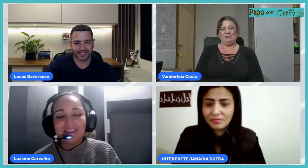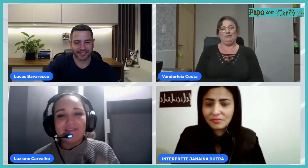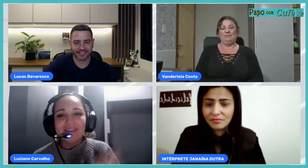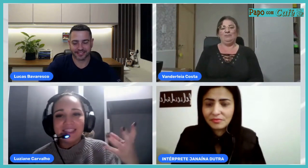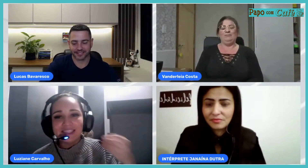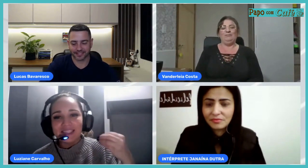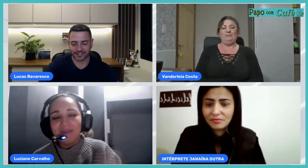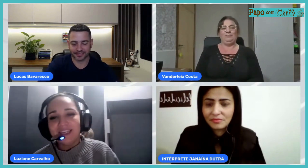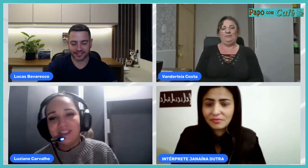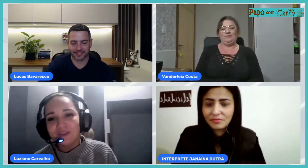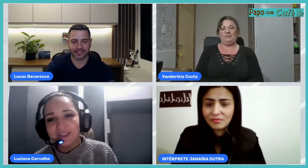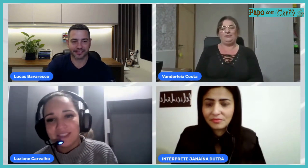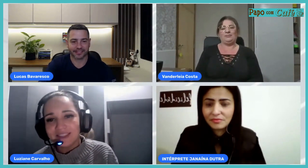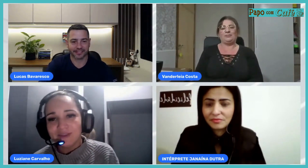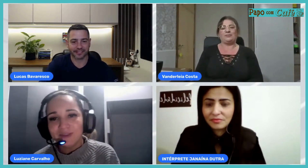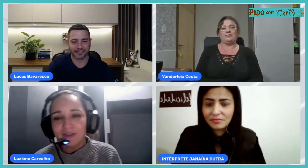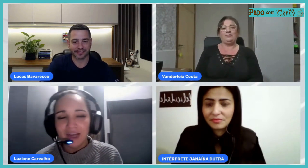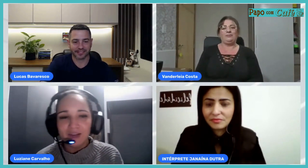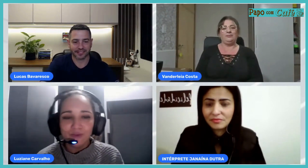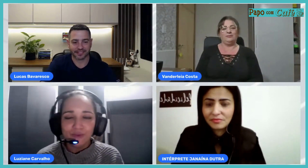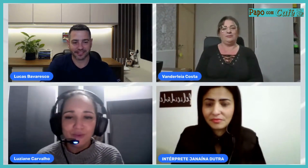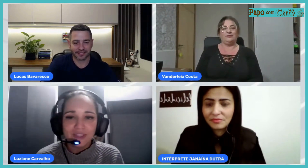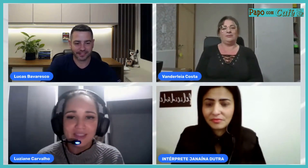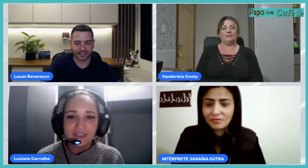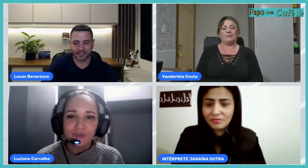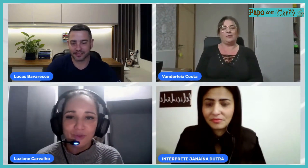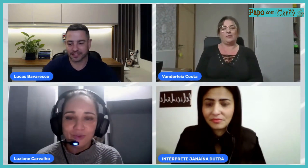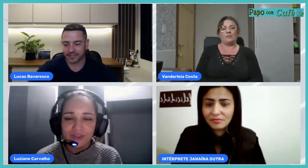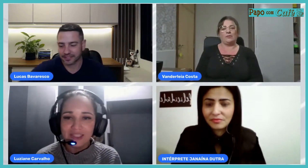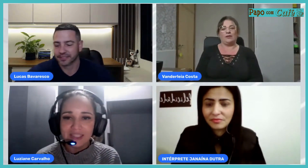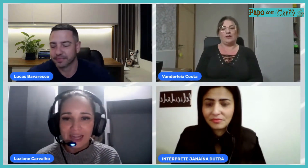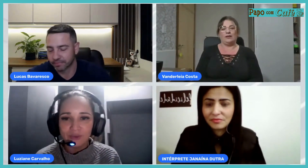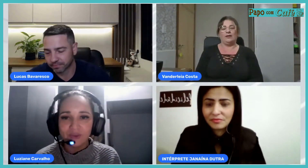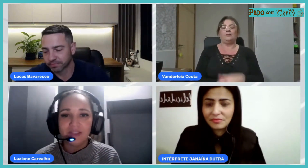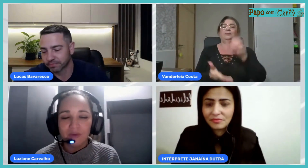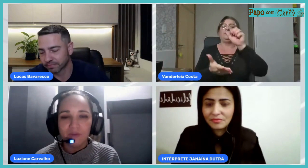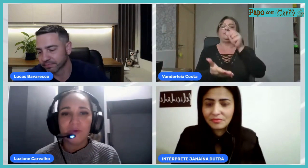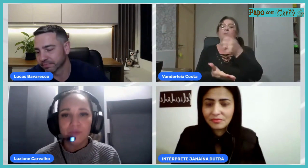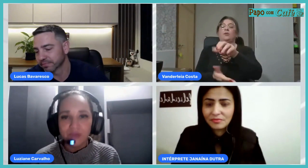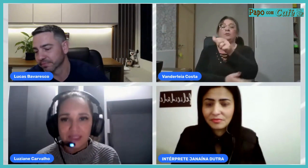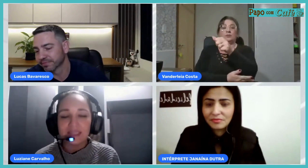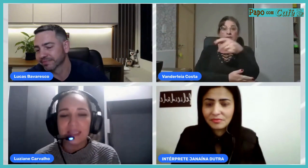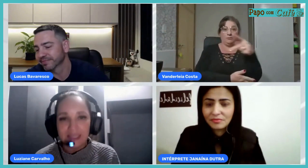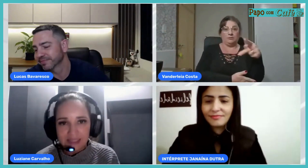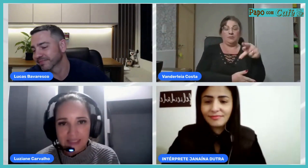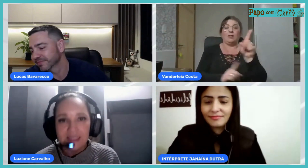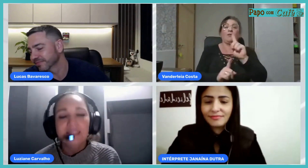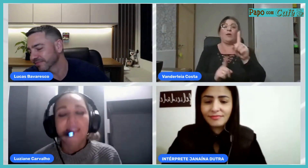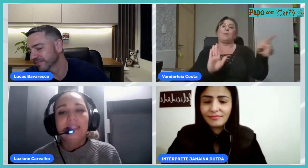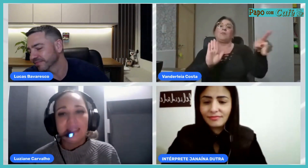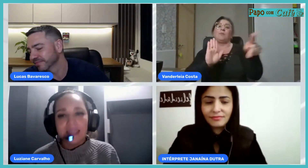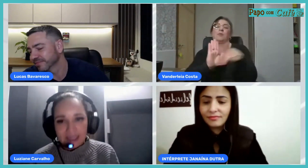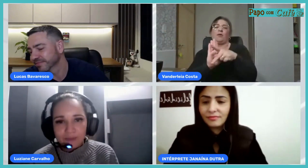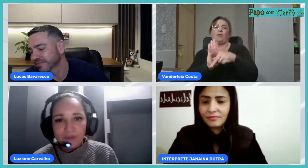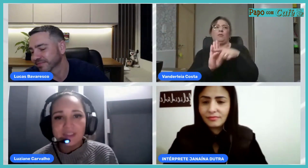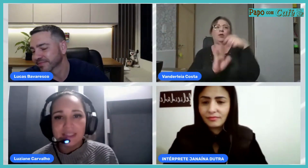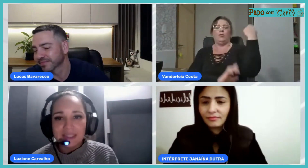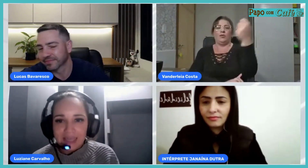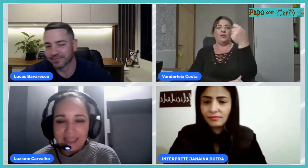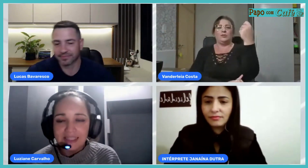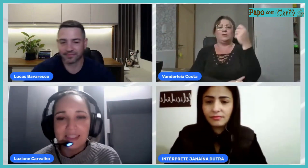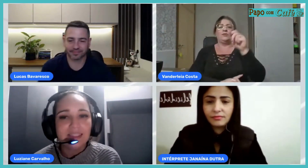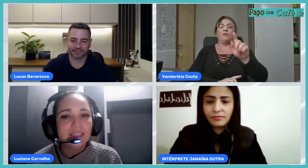Regionalismos. Então, esses aplicativos, eles não são gaúchos, eles são de outros estados. Então, com certeza,